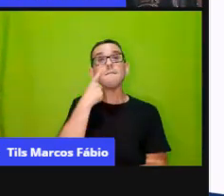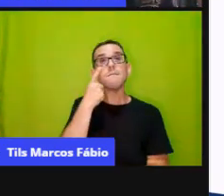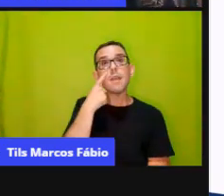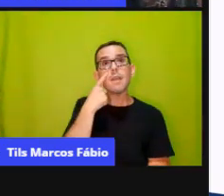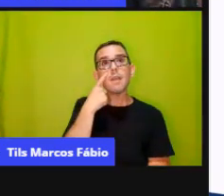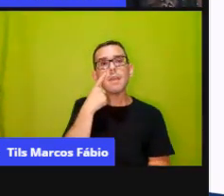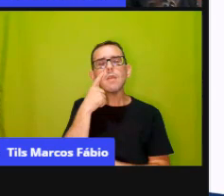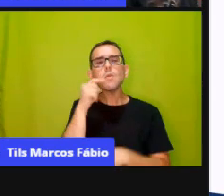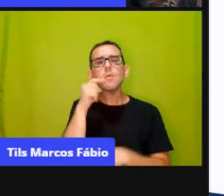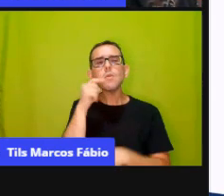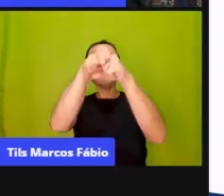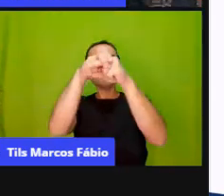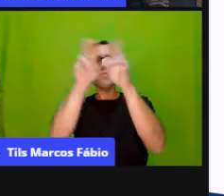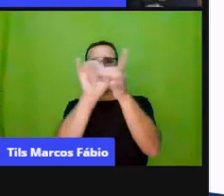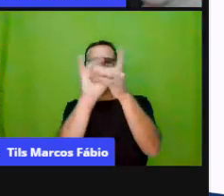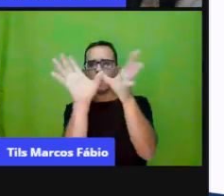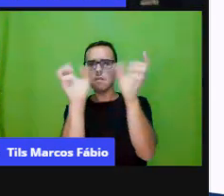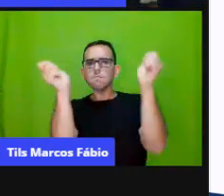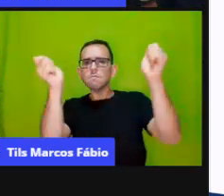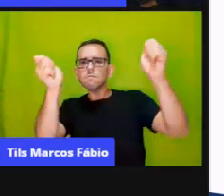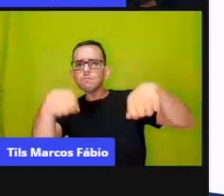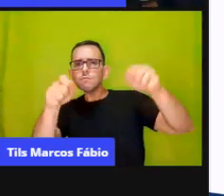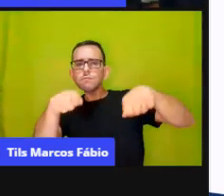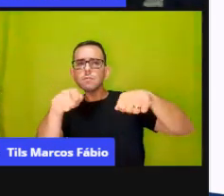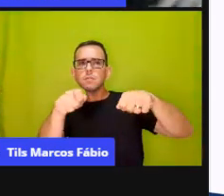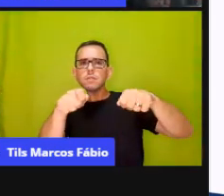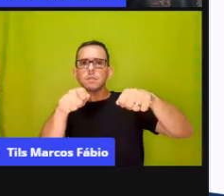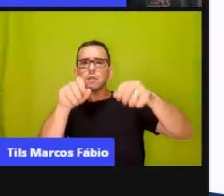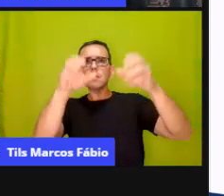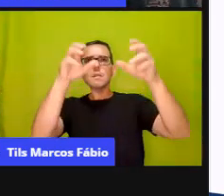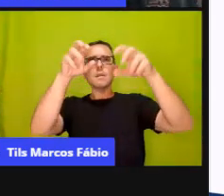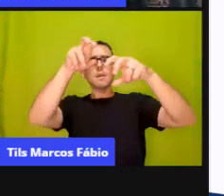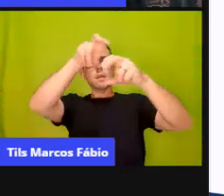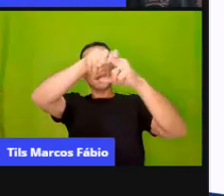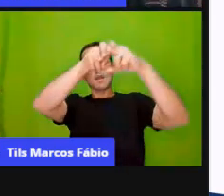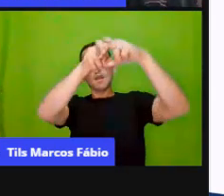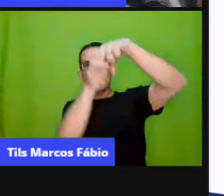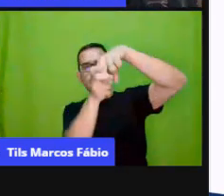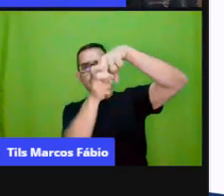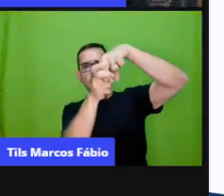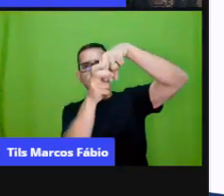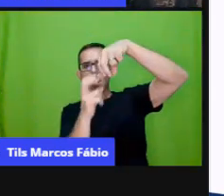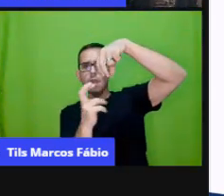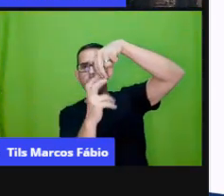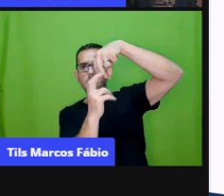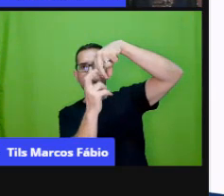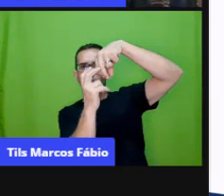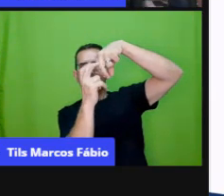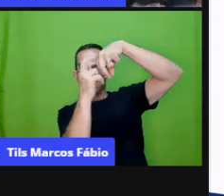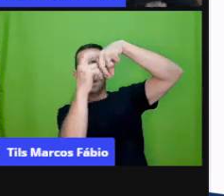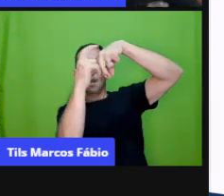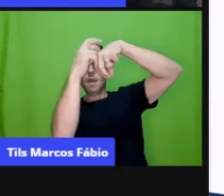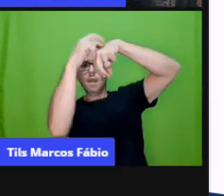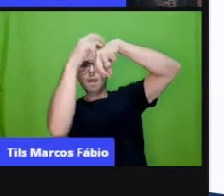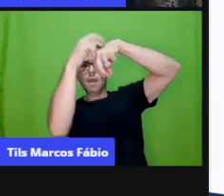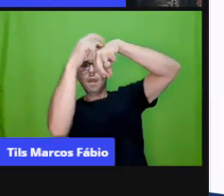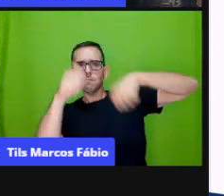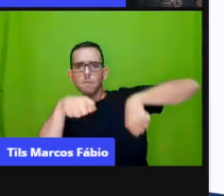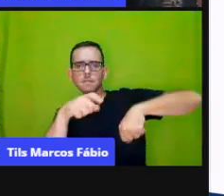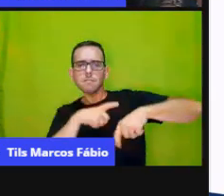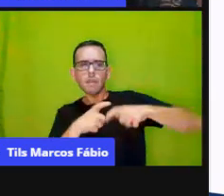estão disponíveis para a gente verticalizar o acesso do nosso gato a